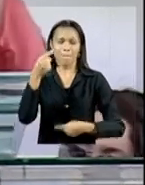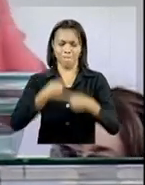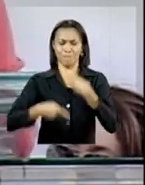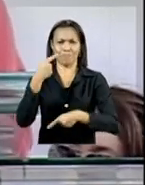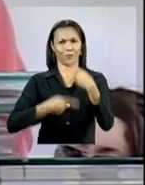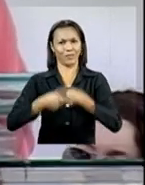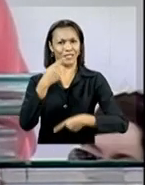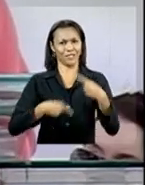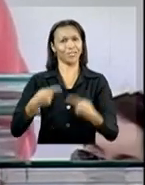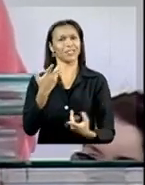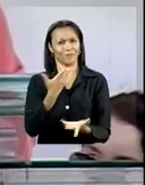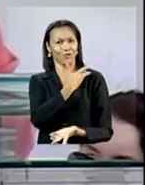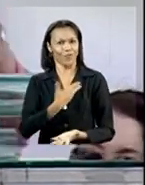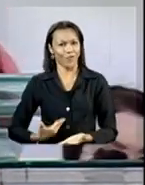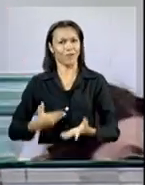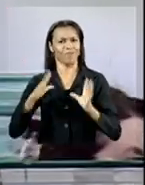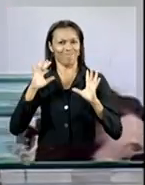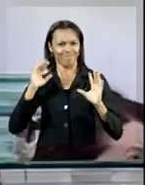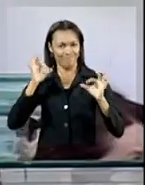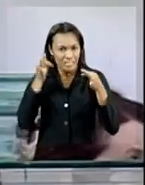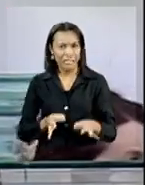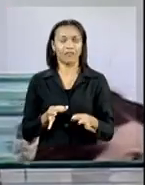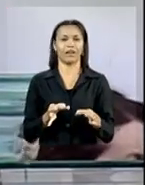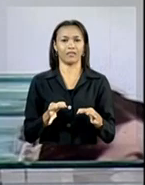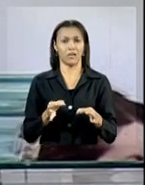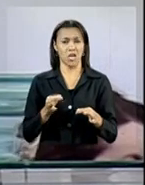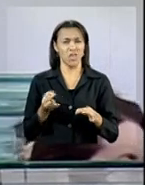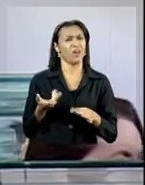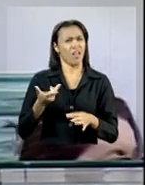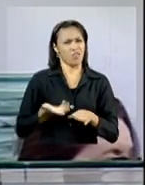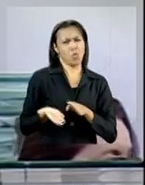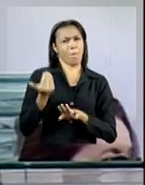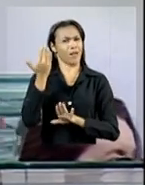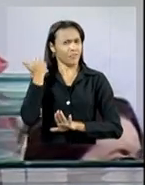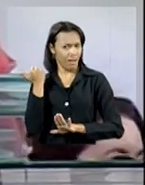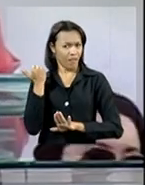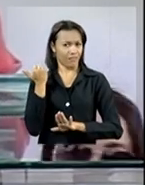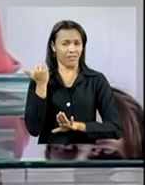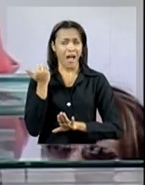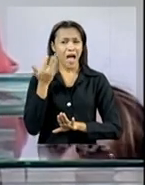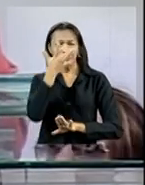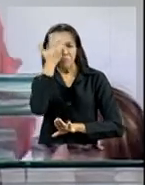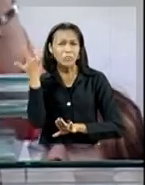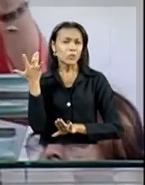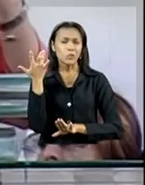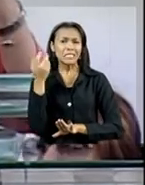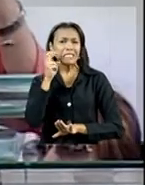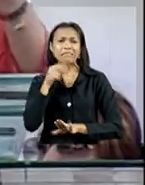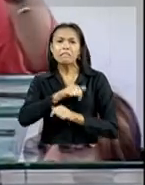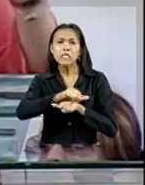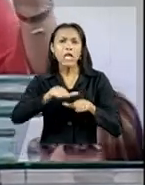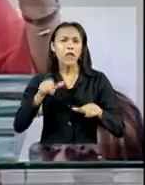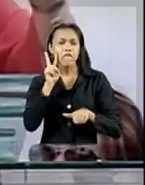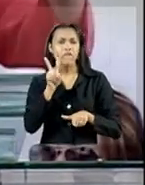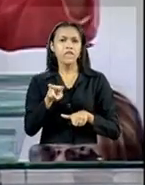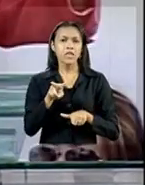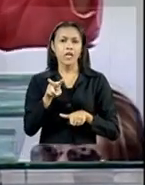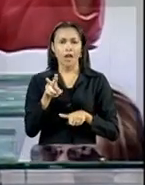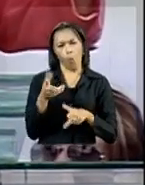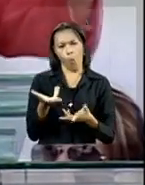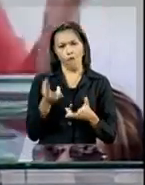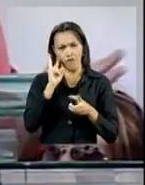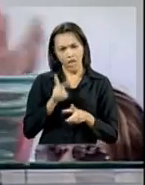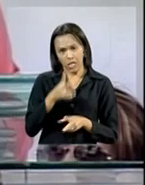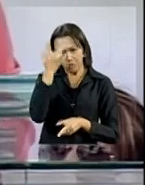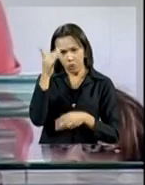pública mais correta no passado ninguém olhava paraa pessoa de uma